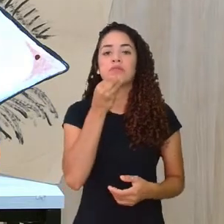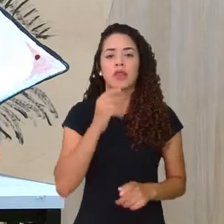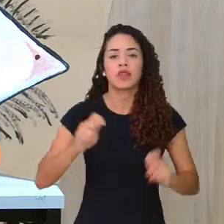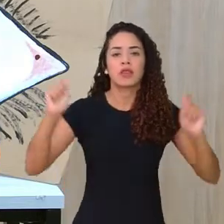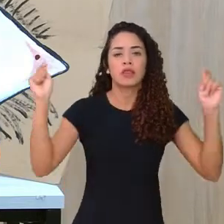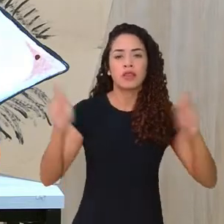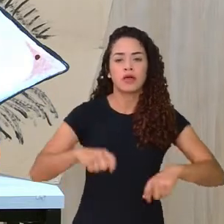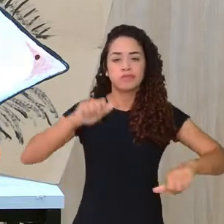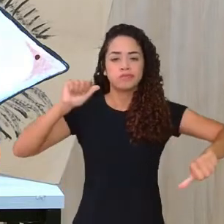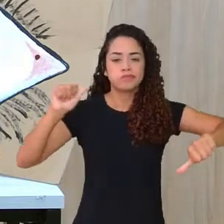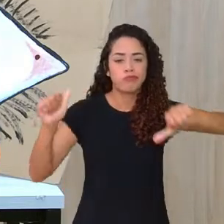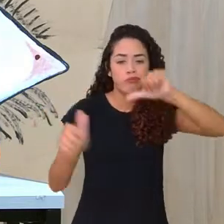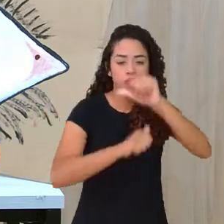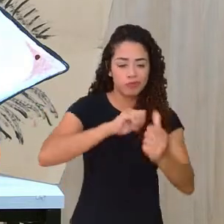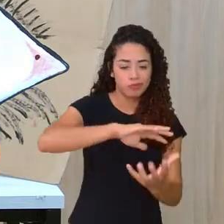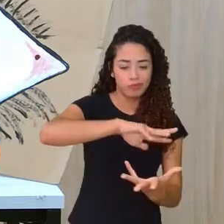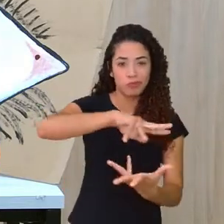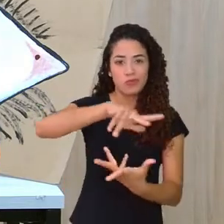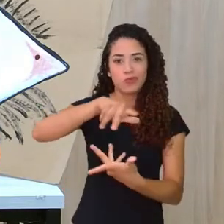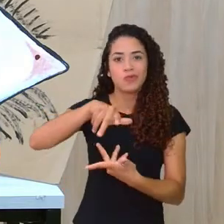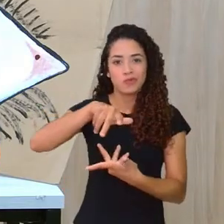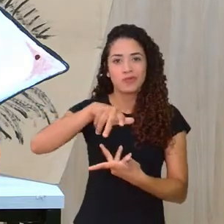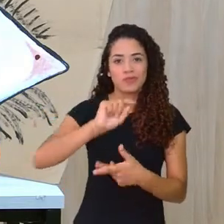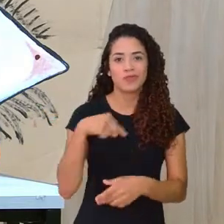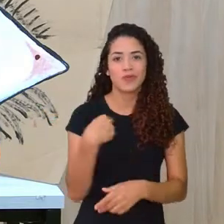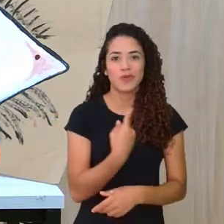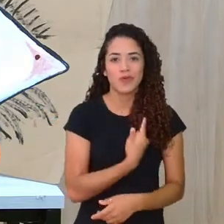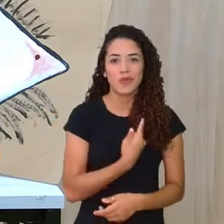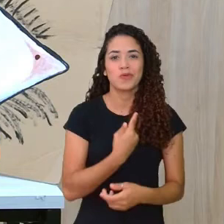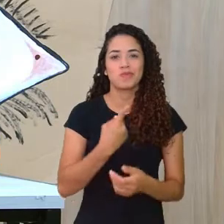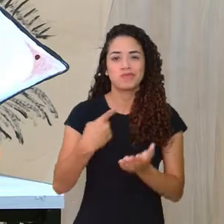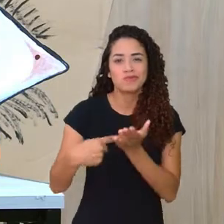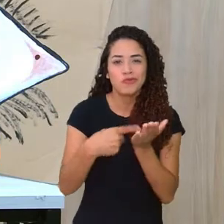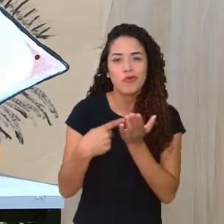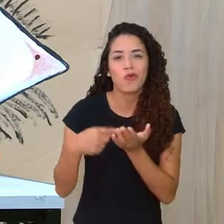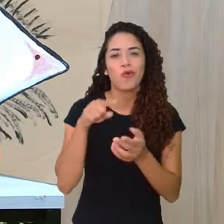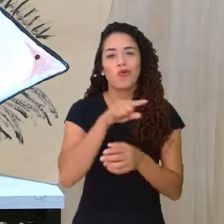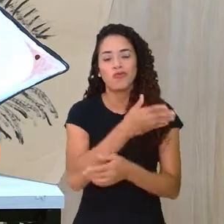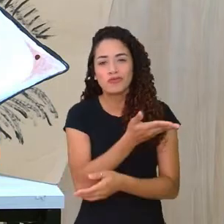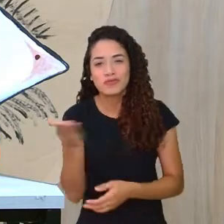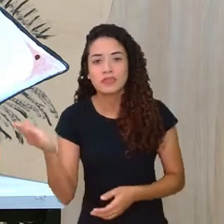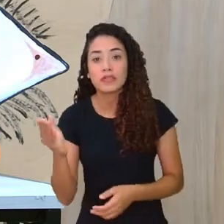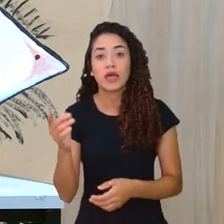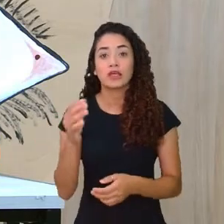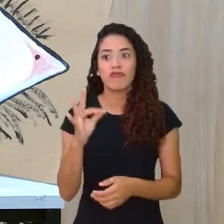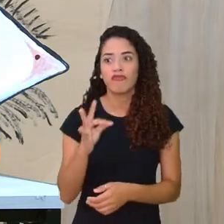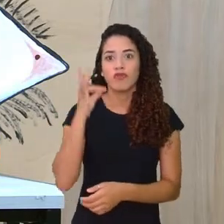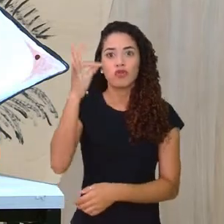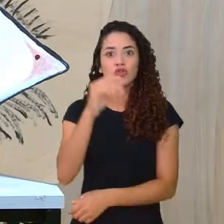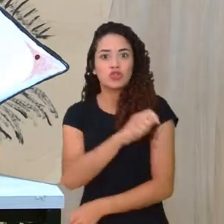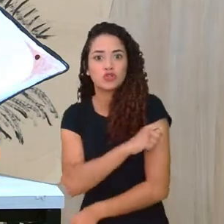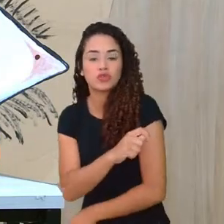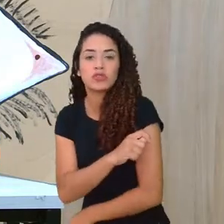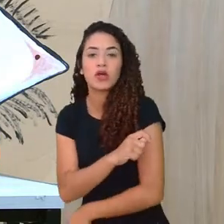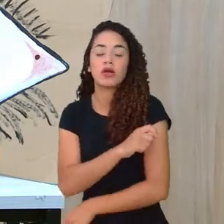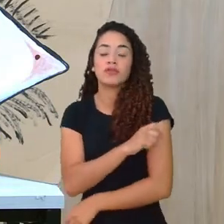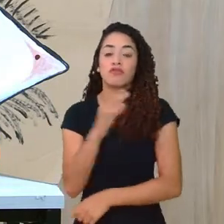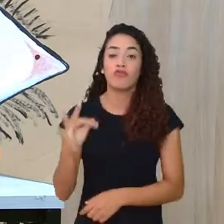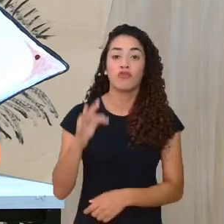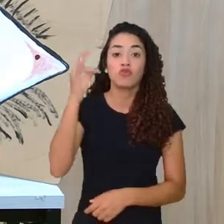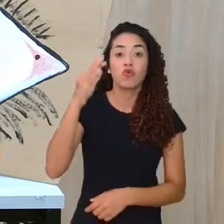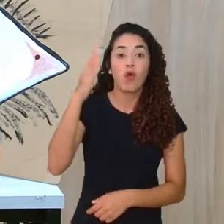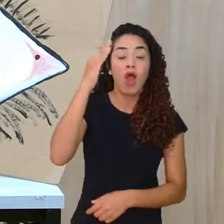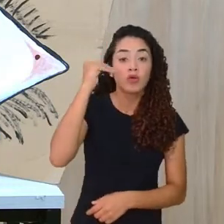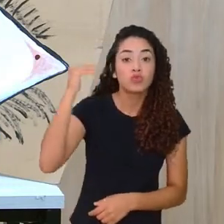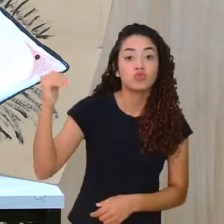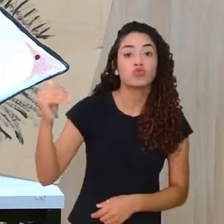consegue transformar o mundo. E aí nós contamos com vocês, futuros estudantes, né, futuros adultos, para